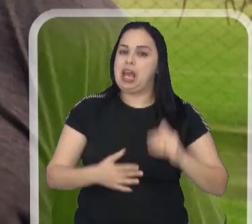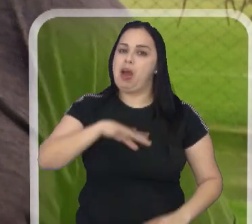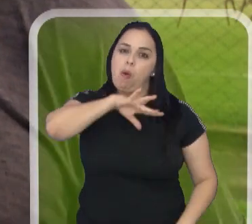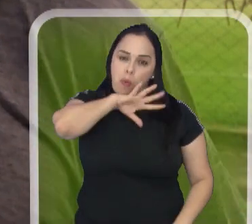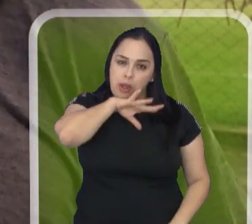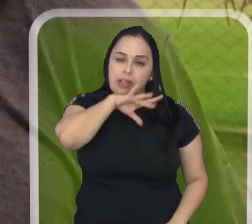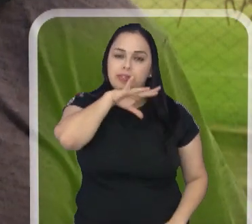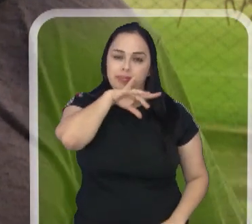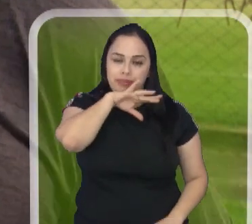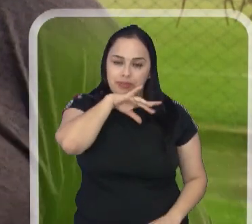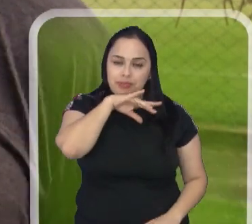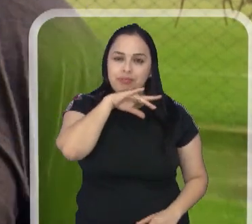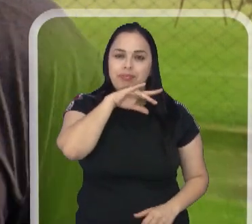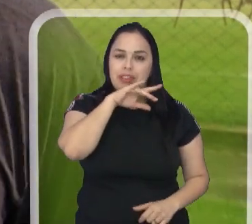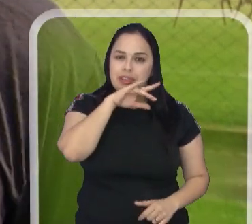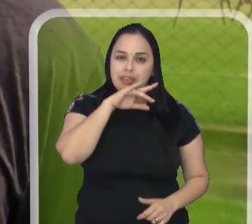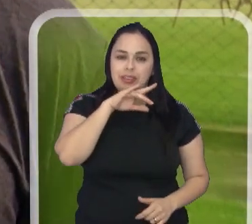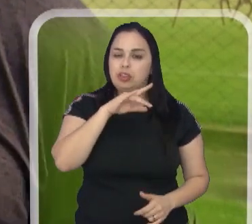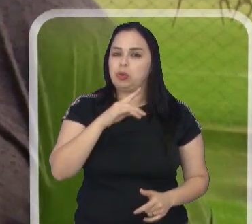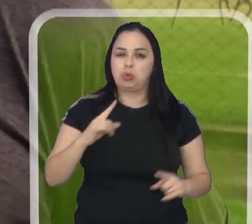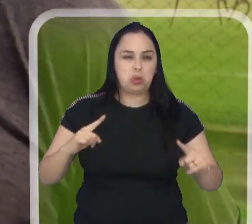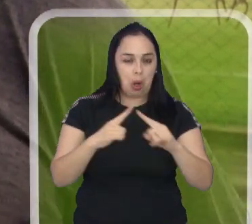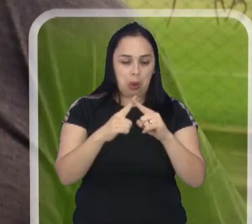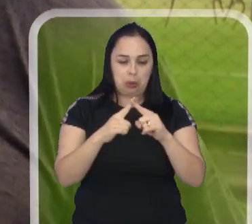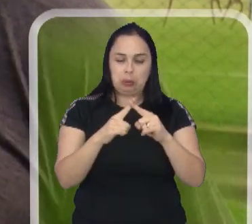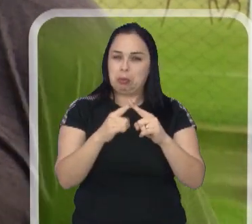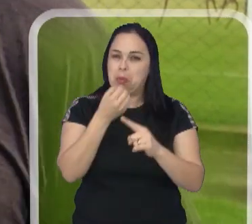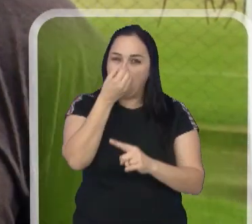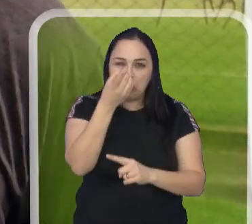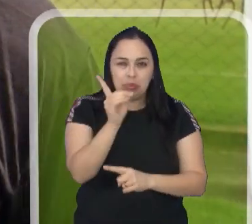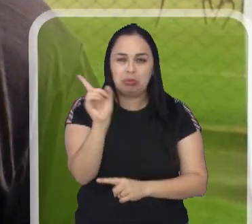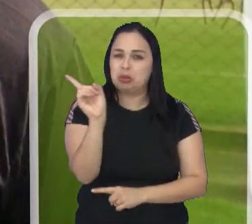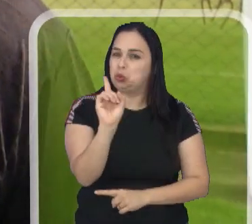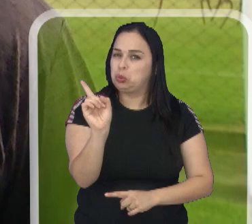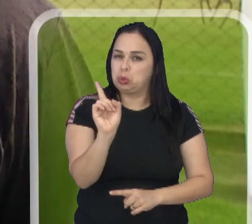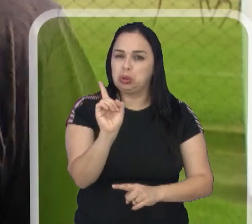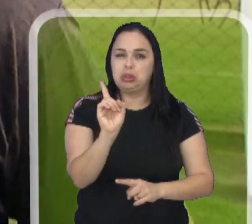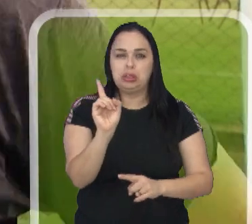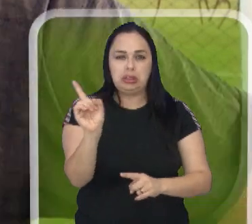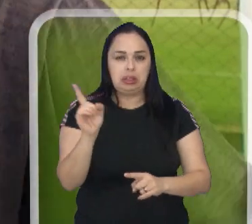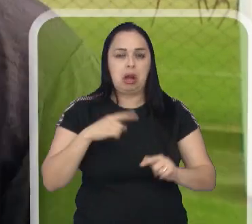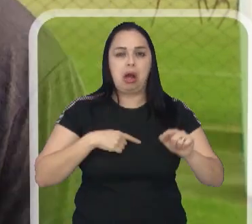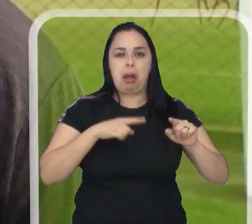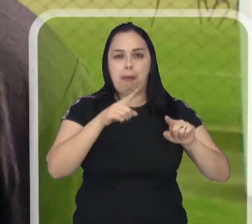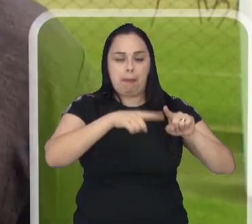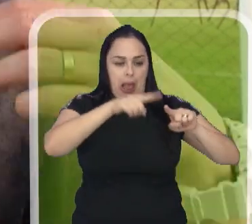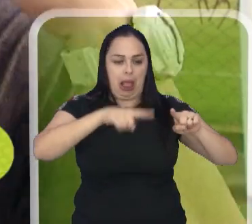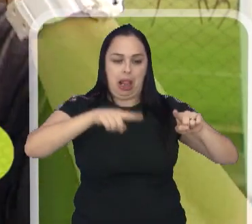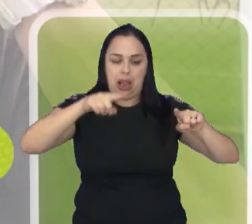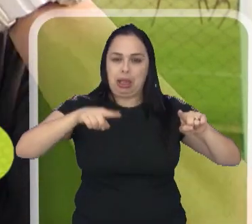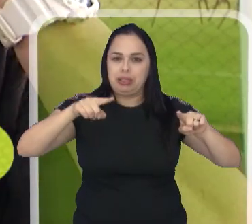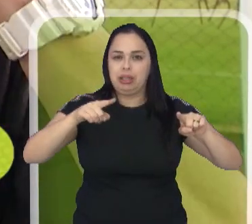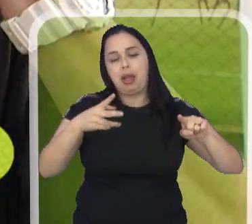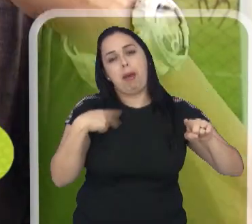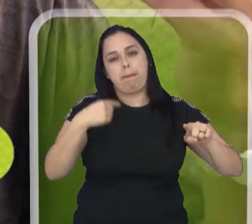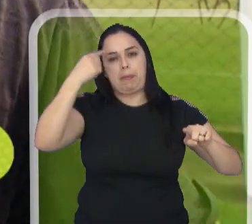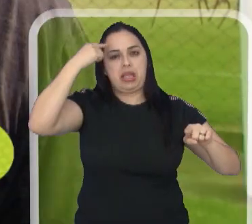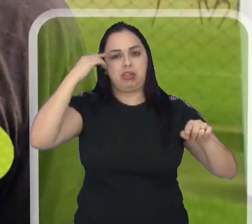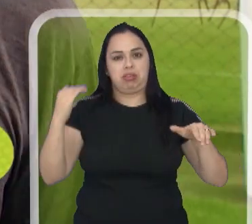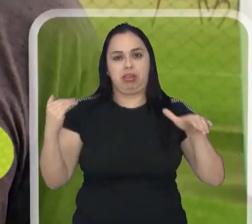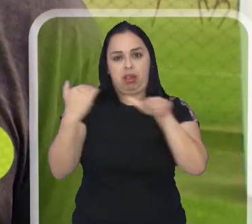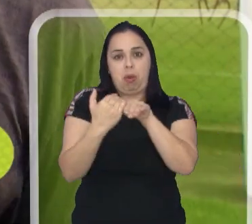nós realmente não foi um grande jogo. Oscilamos muito na partida, por isso que eu disse que foi um jogo igual. A gente